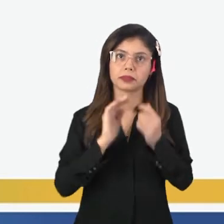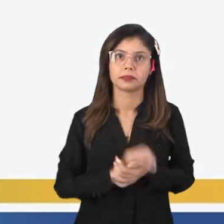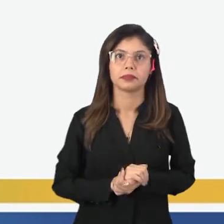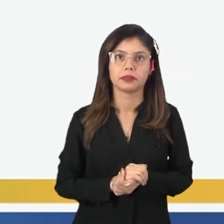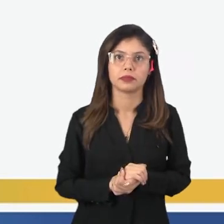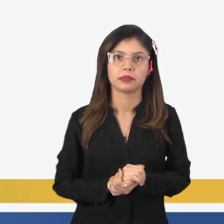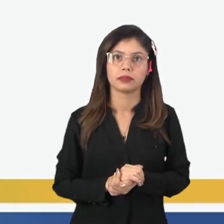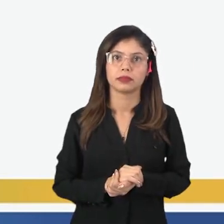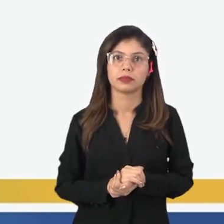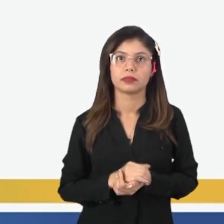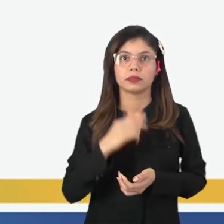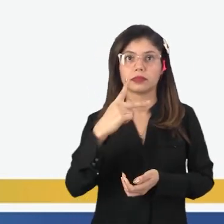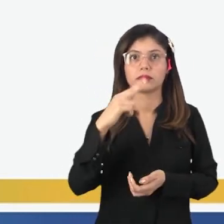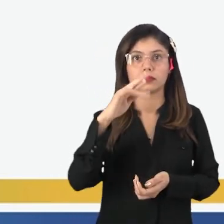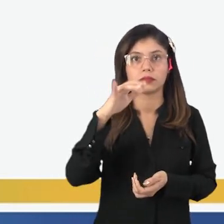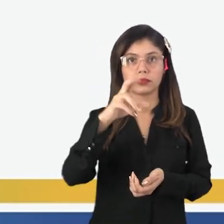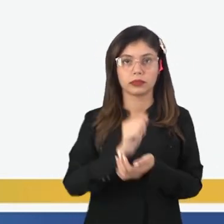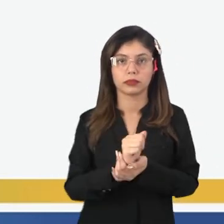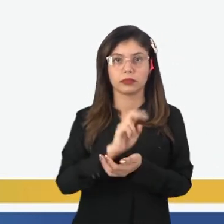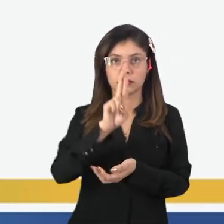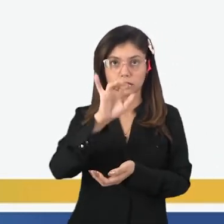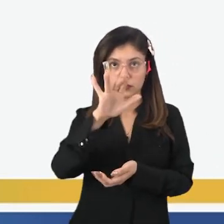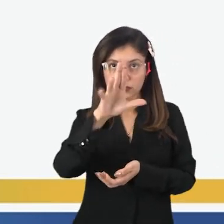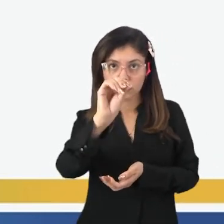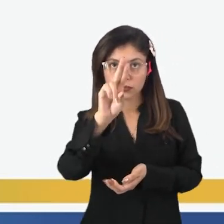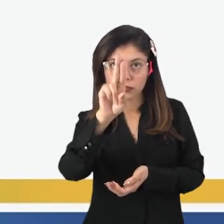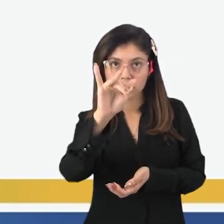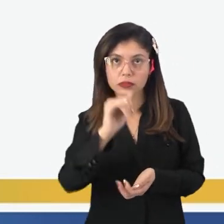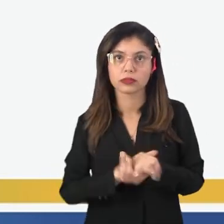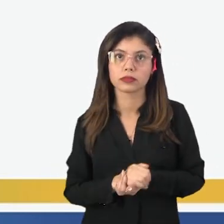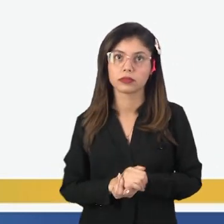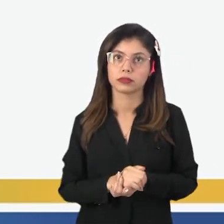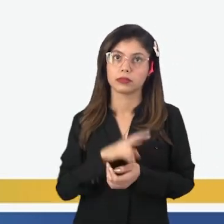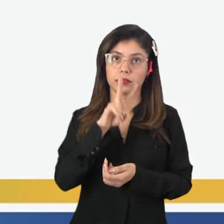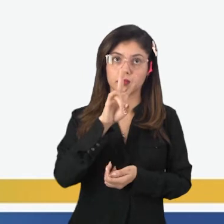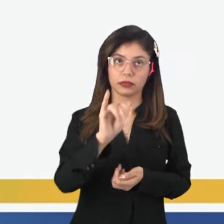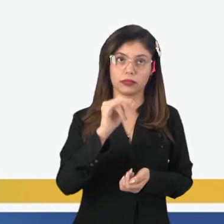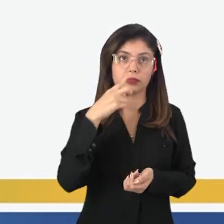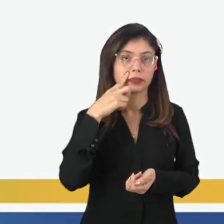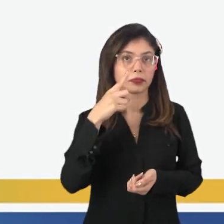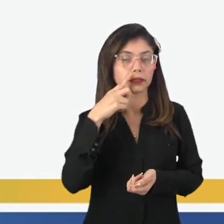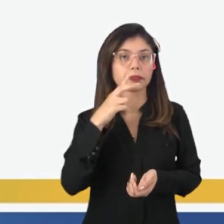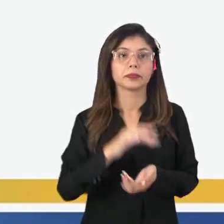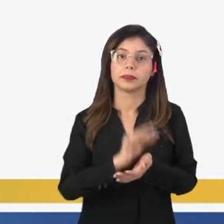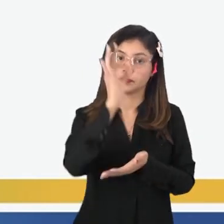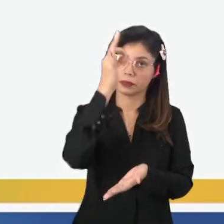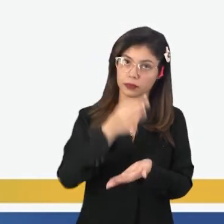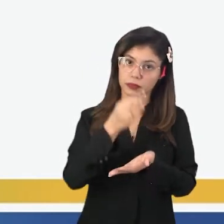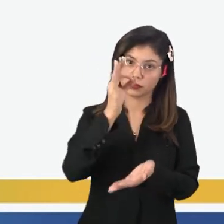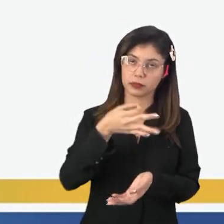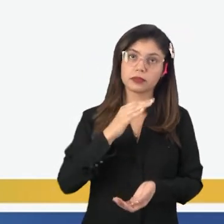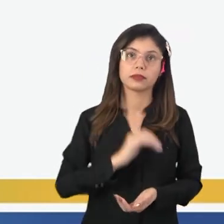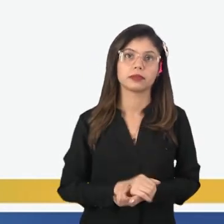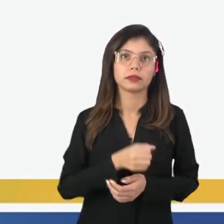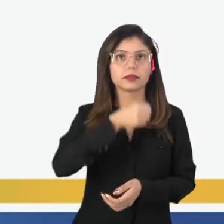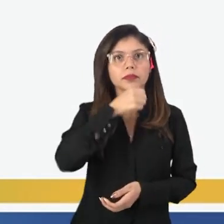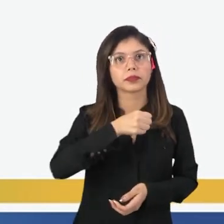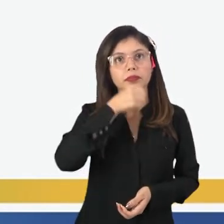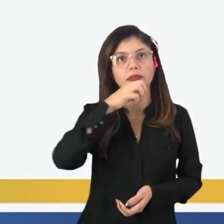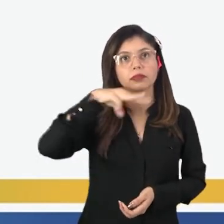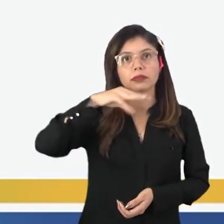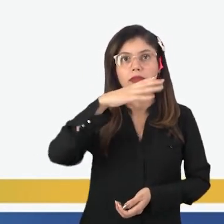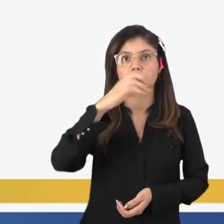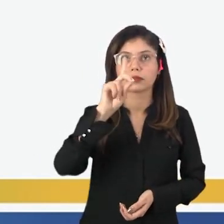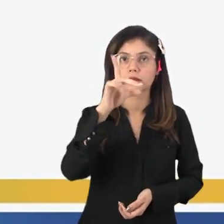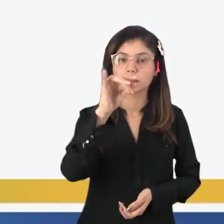2, Memórias Póstumas de Brás Cubas. Gente, o texto original, o texto mais antigo, é do